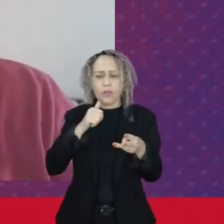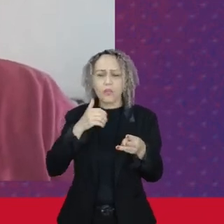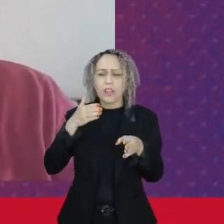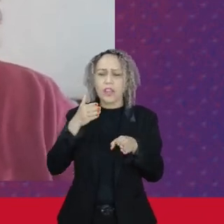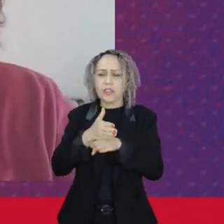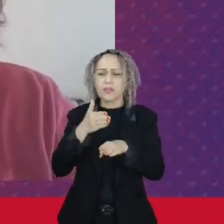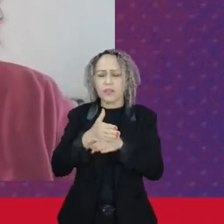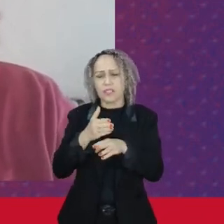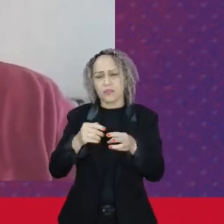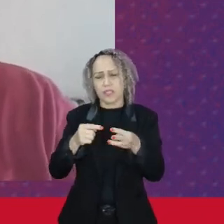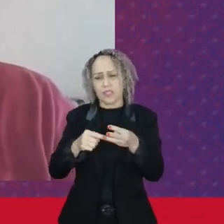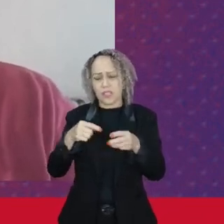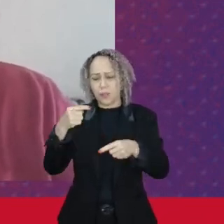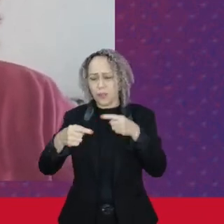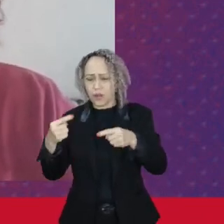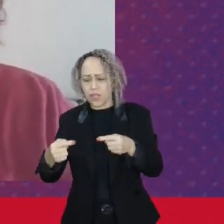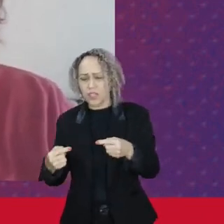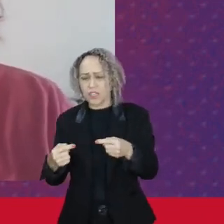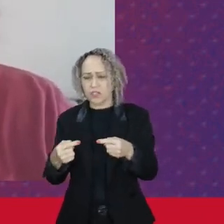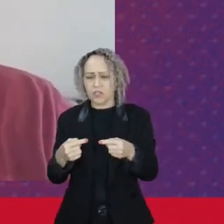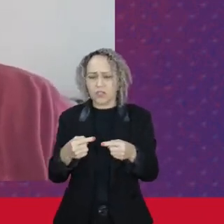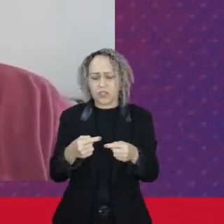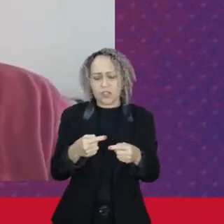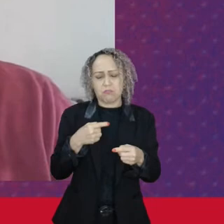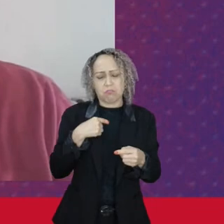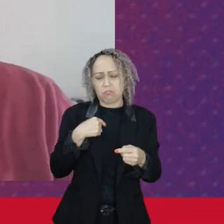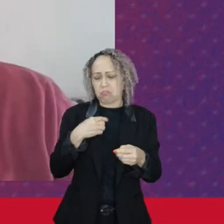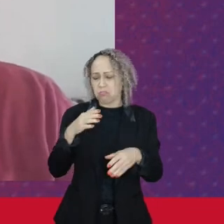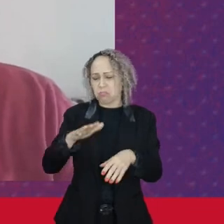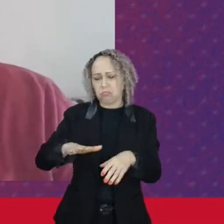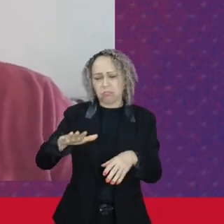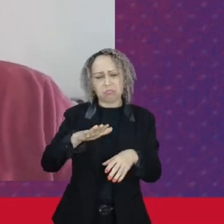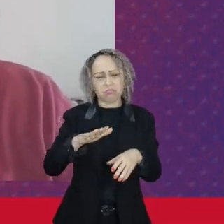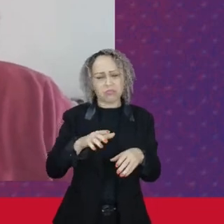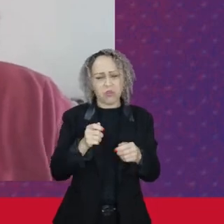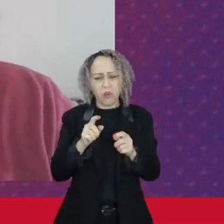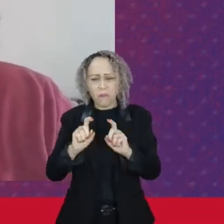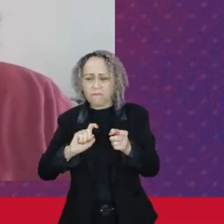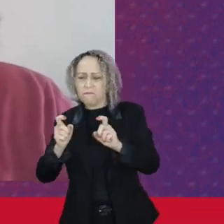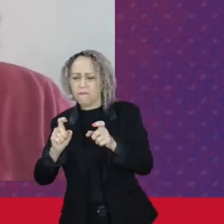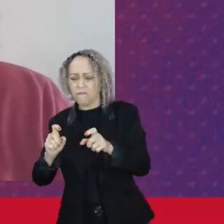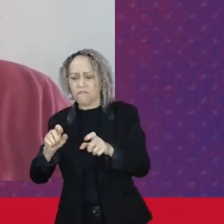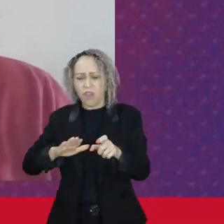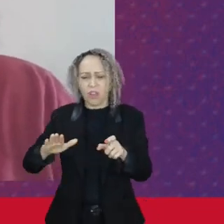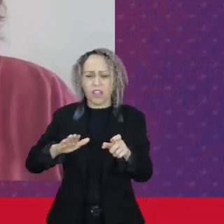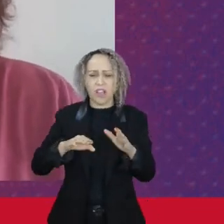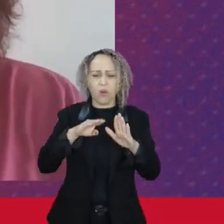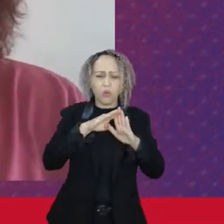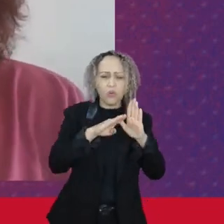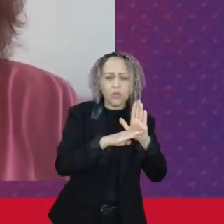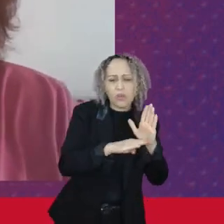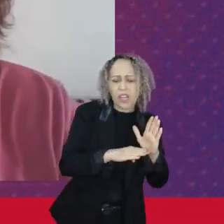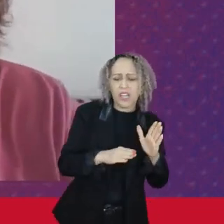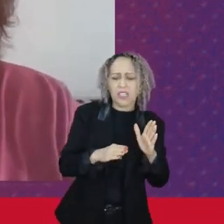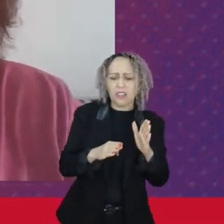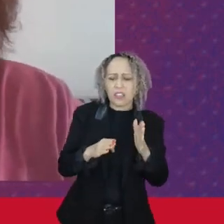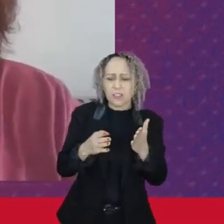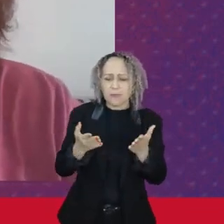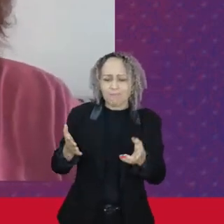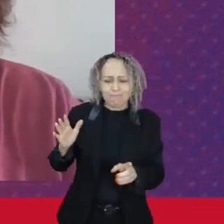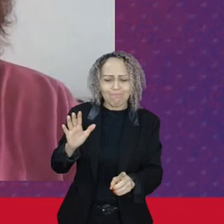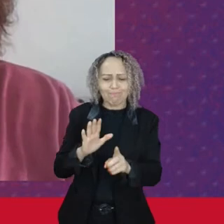mulheres, da governança local, dos mecanismos, dos planos que promovem igualdade, uma